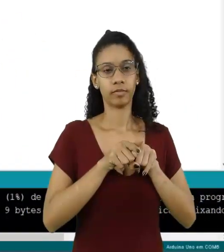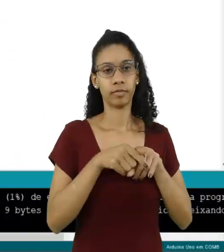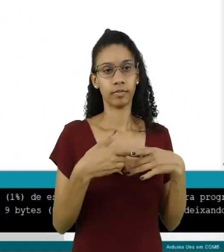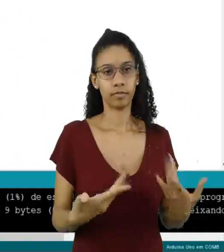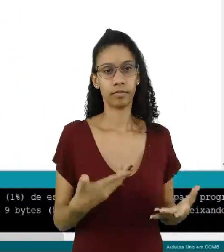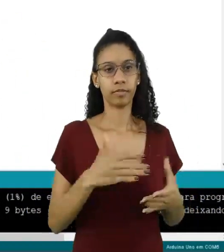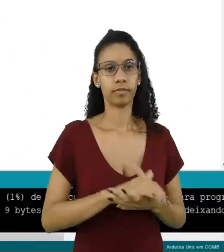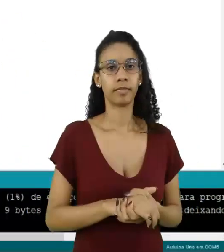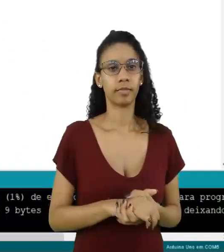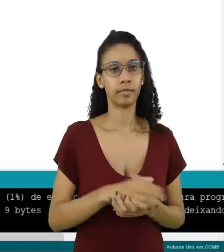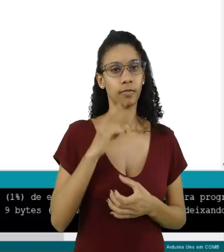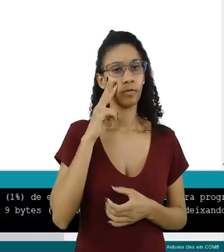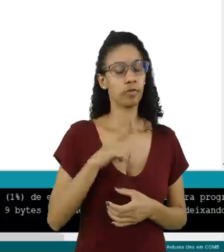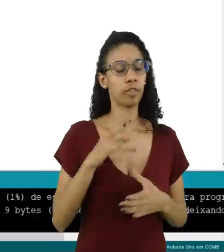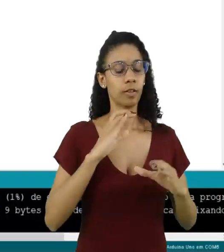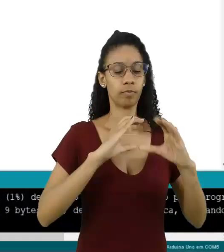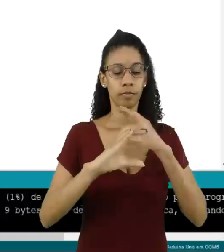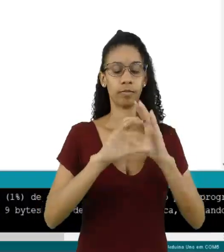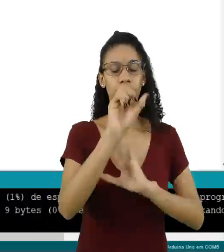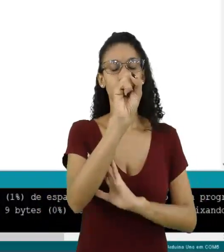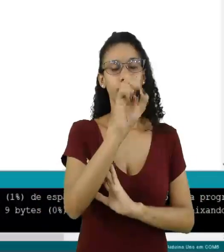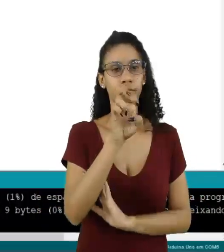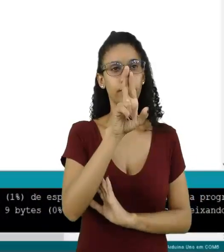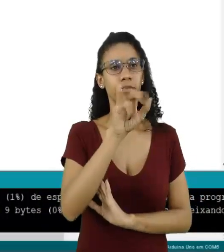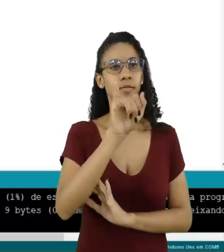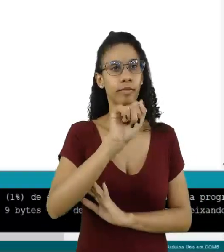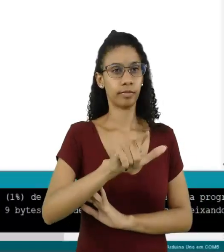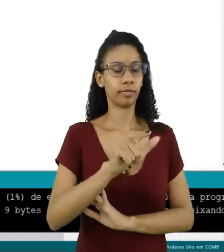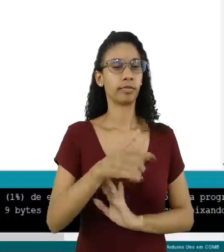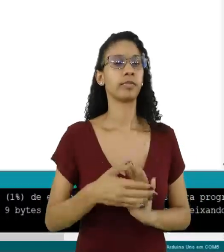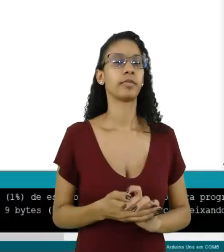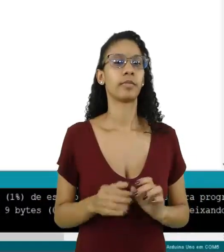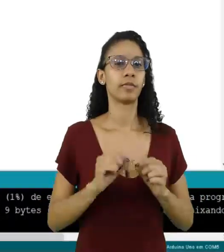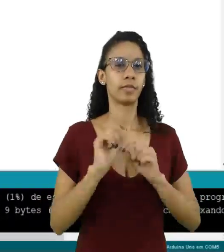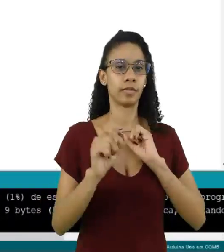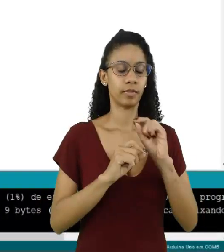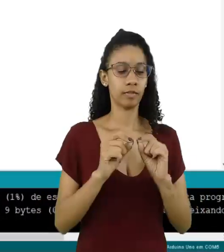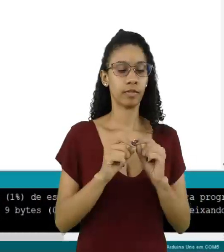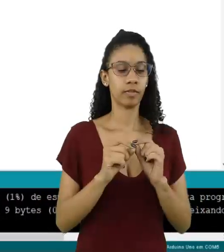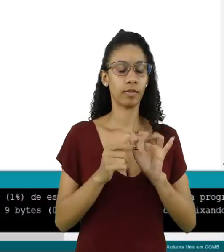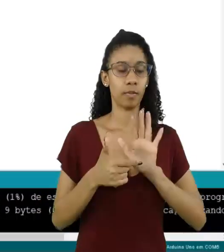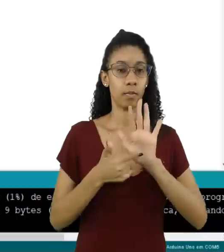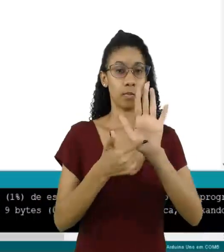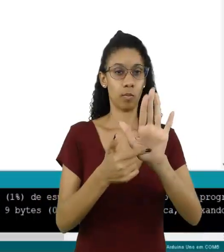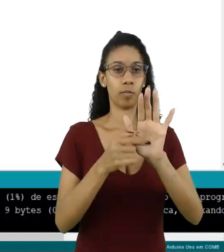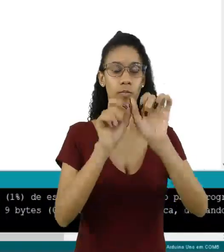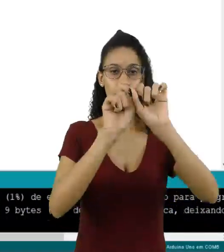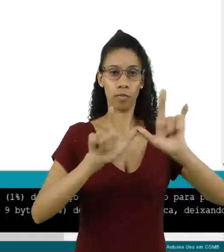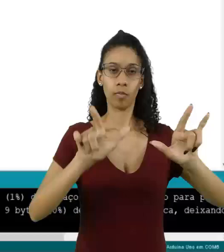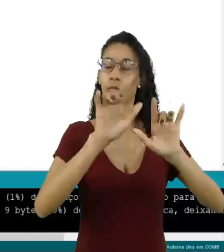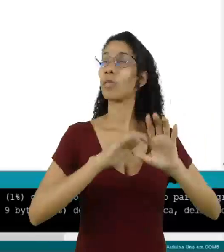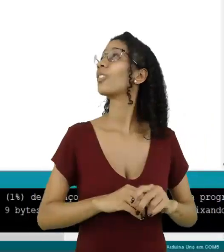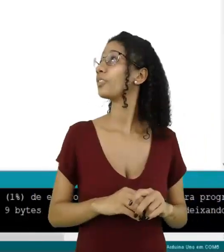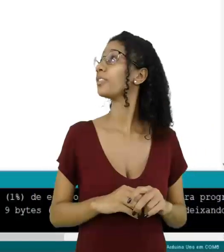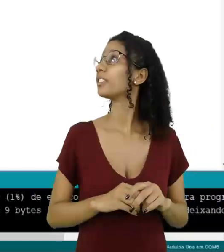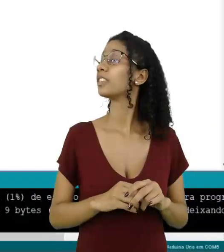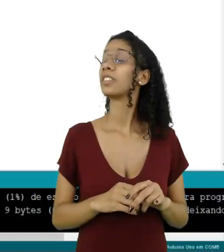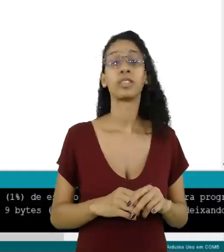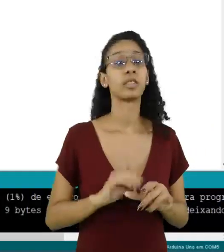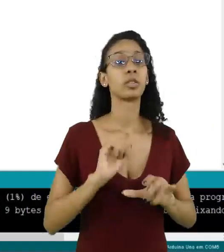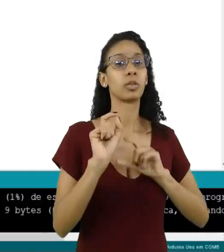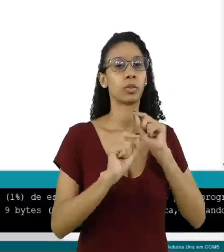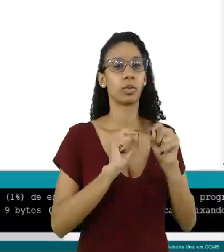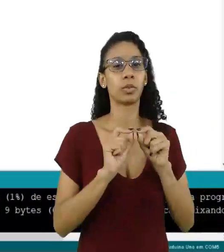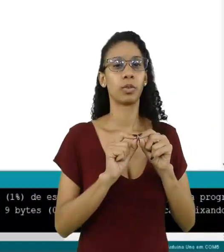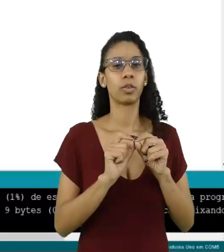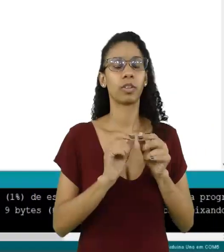valor. Então, via comunicação serial, me informa esse valor, ou seja, print, imprima na tela, print ln,